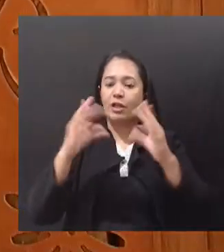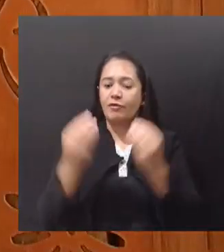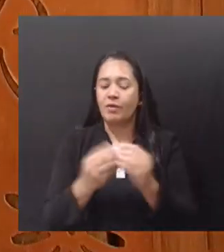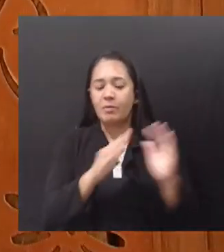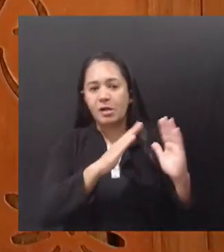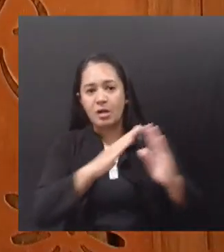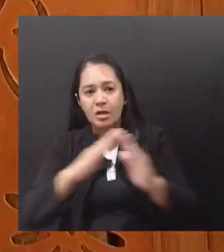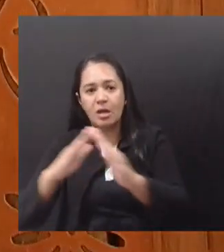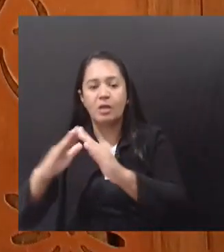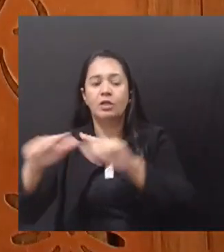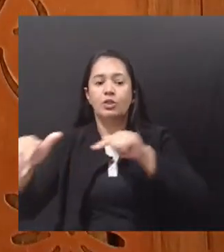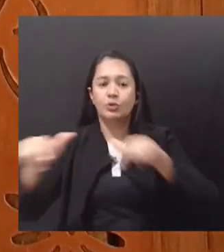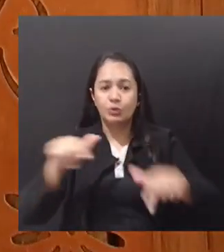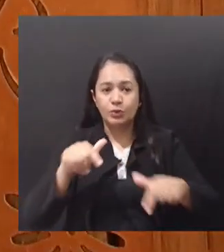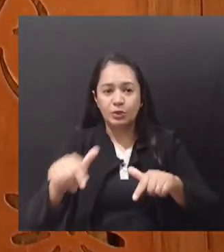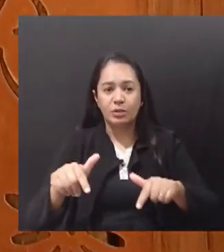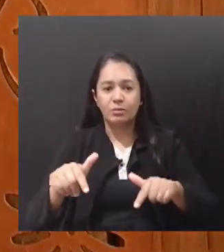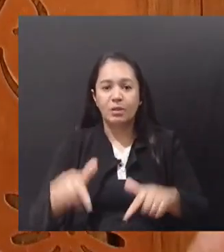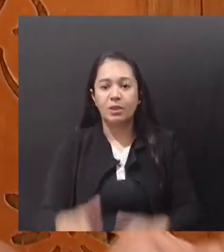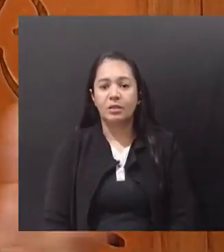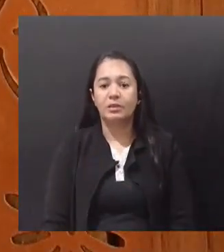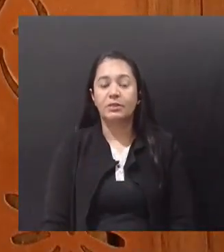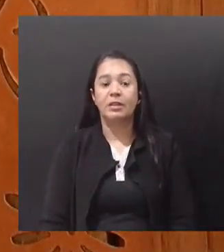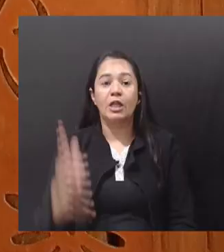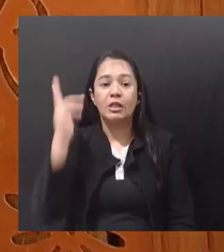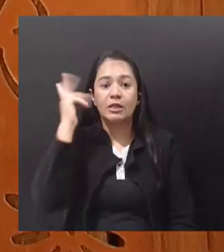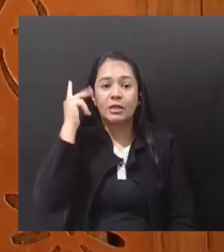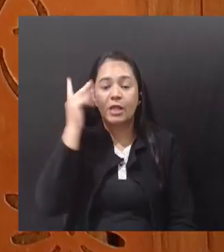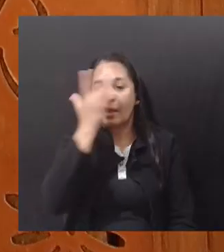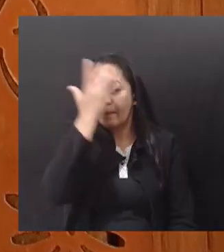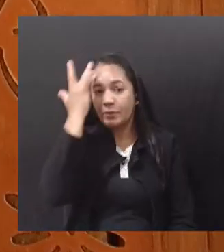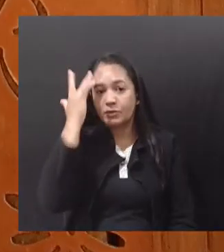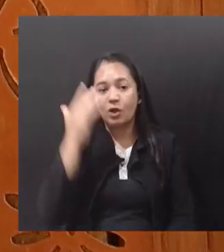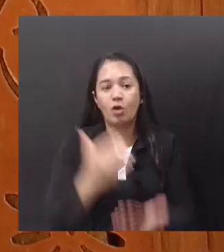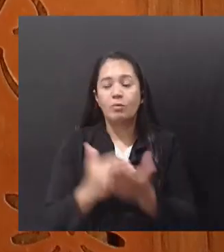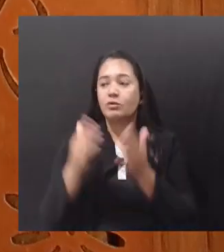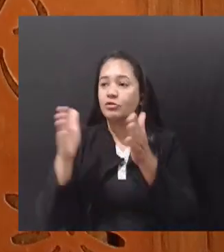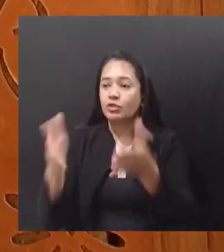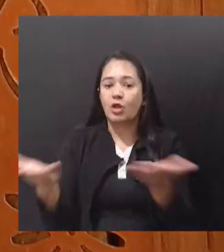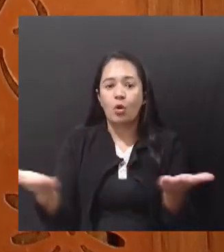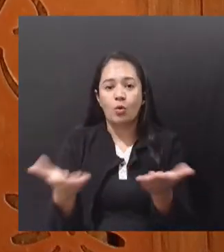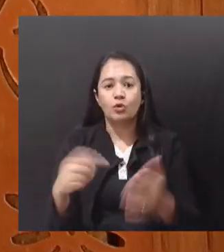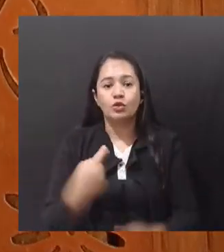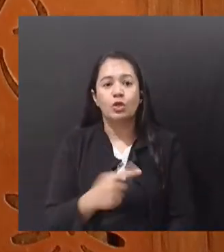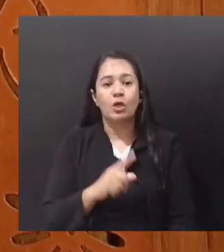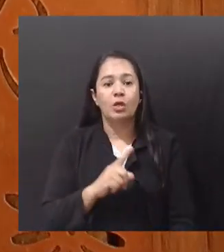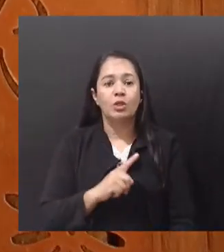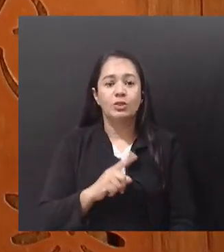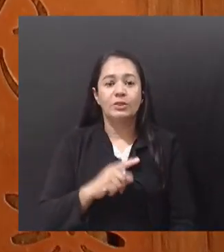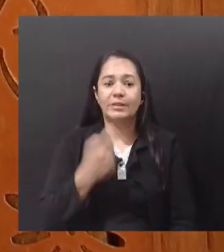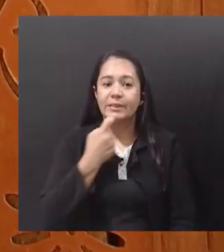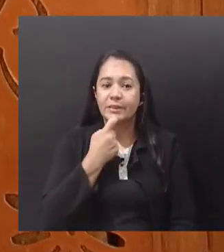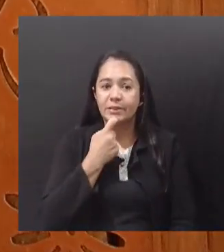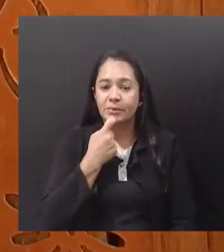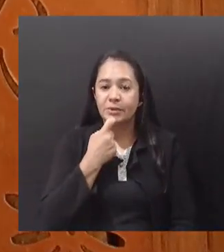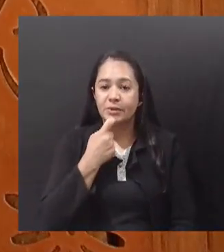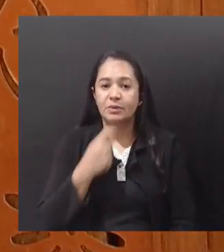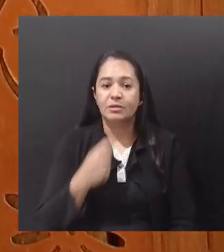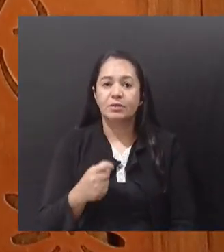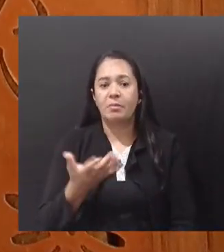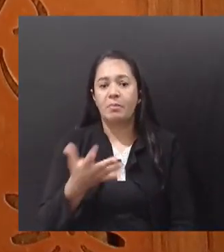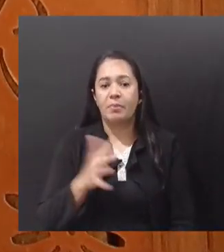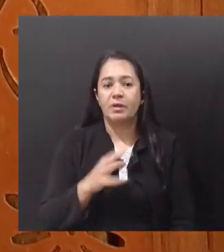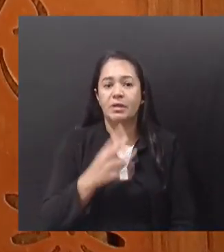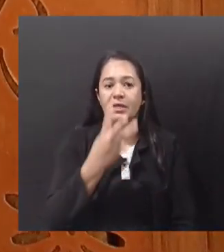no trabalho. E aí, naturalmente, as pessoas começaram a chegar. Hoje nós temos aqui em Campinas e região uma média de 300